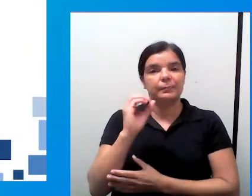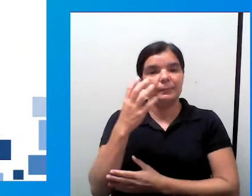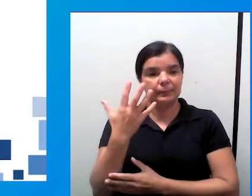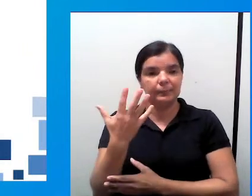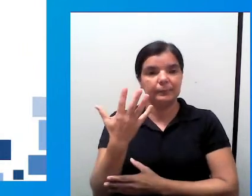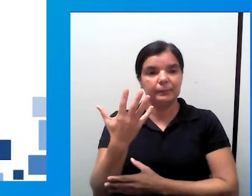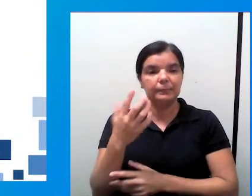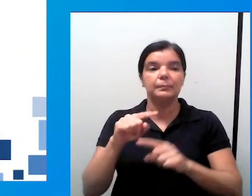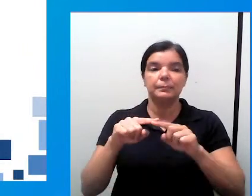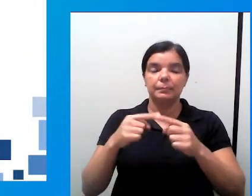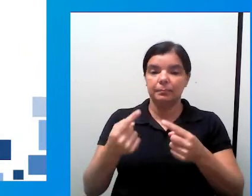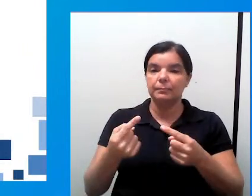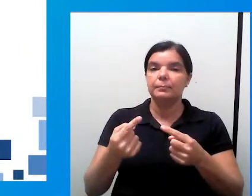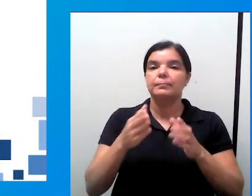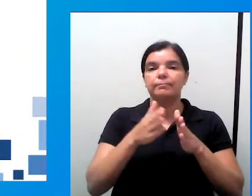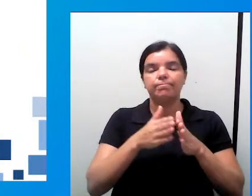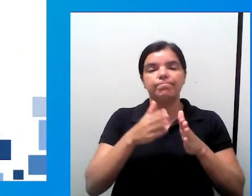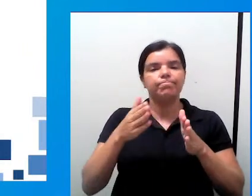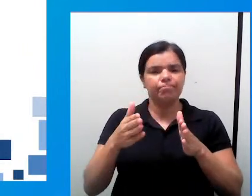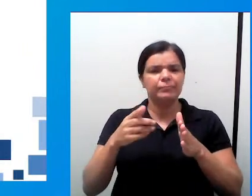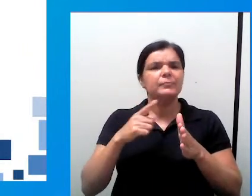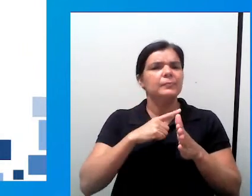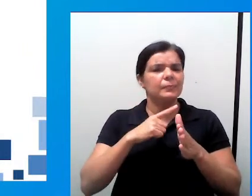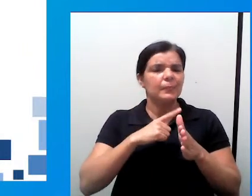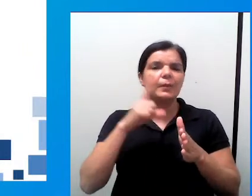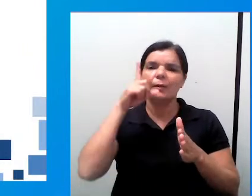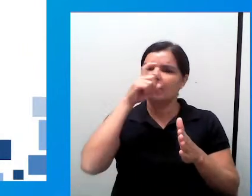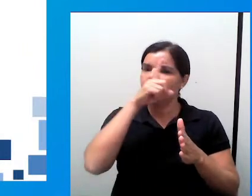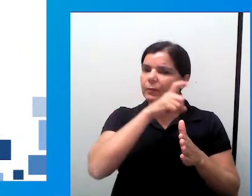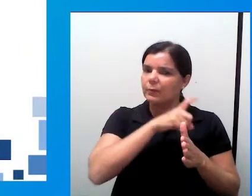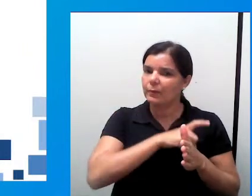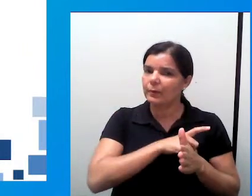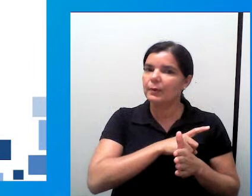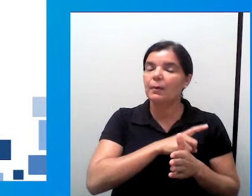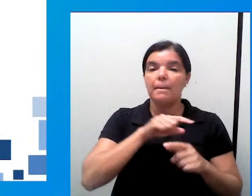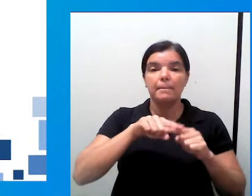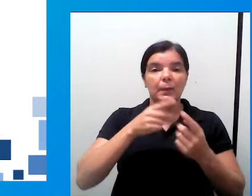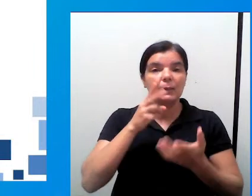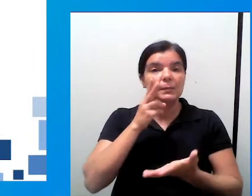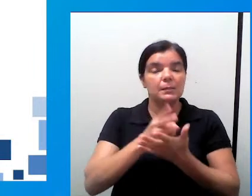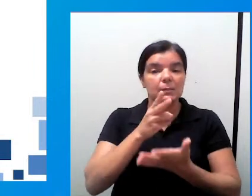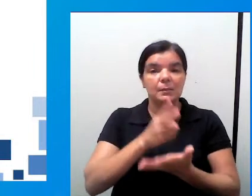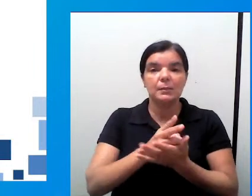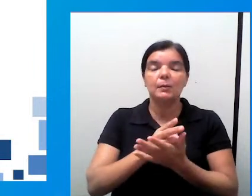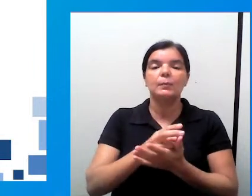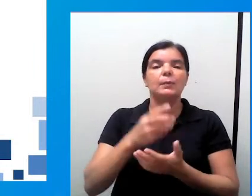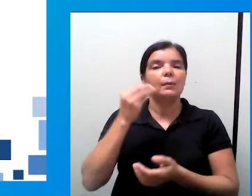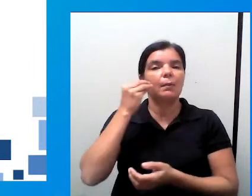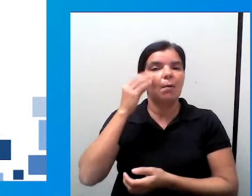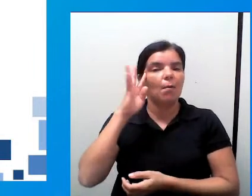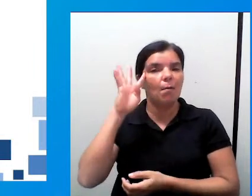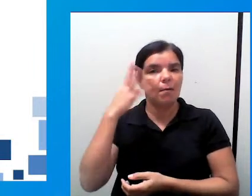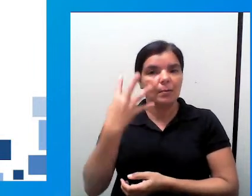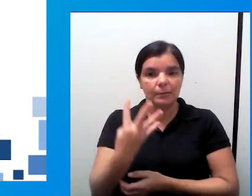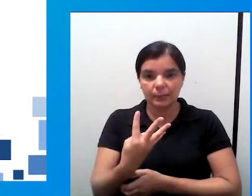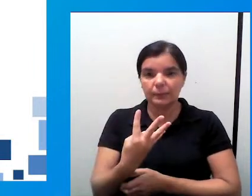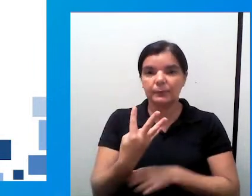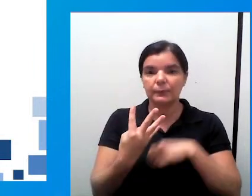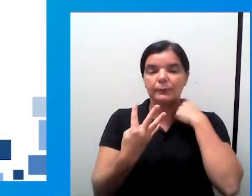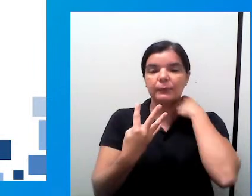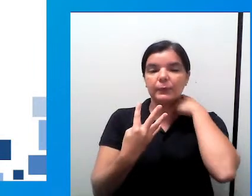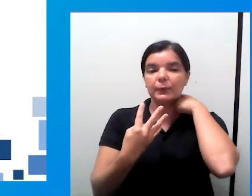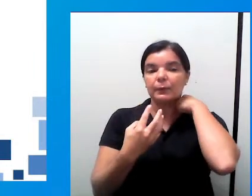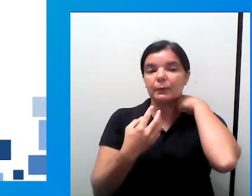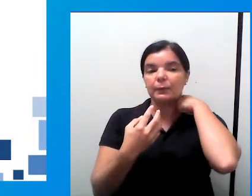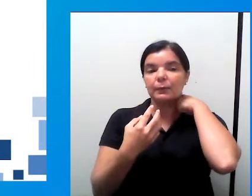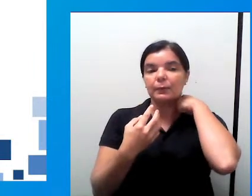já passamos por algumas dificuldades e nós tentamos sempre trazer algumas alternativas, como as quais eu apresentei para vocês, mas a gente também